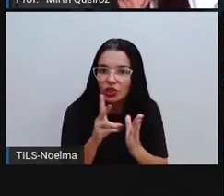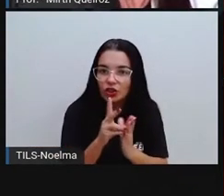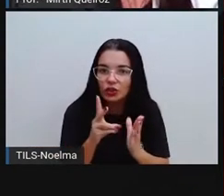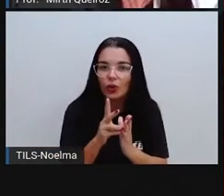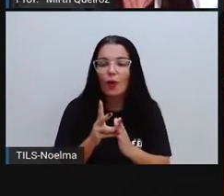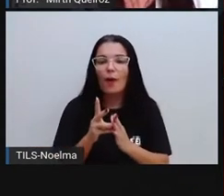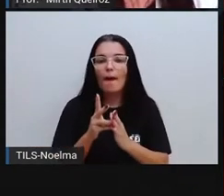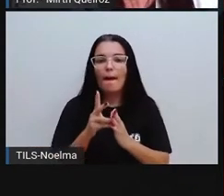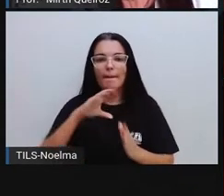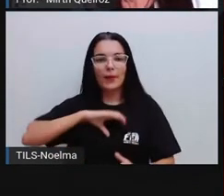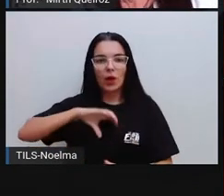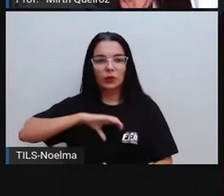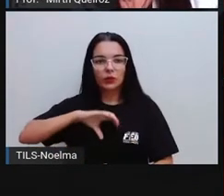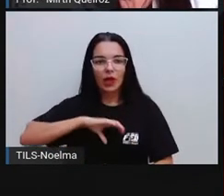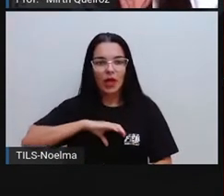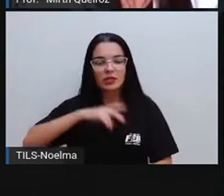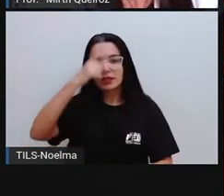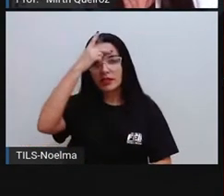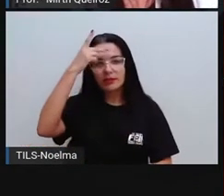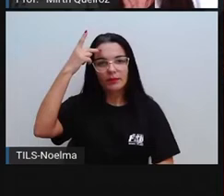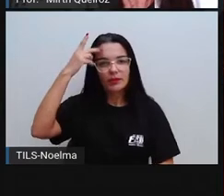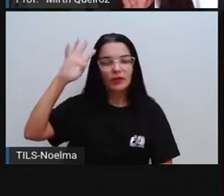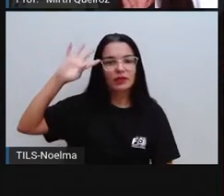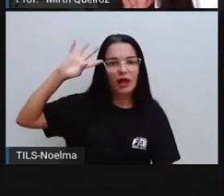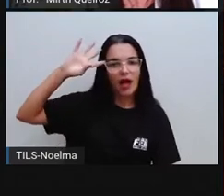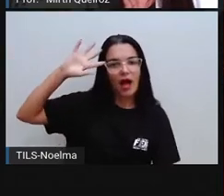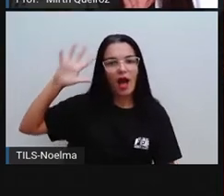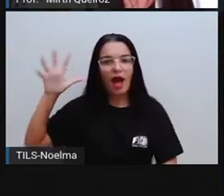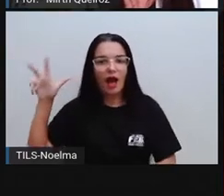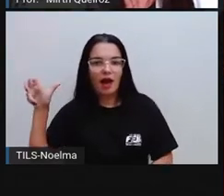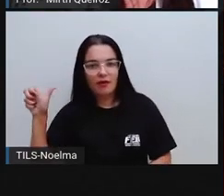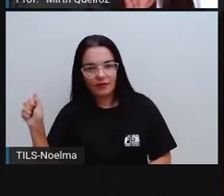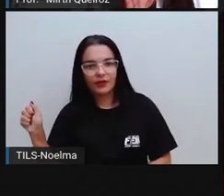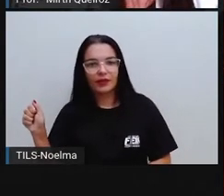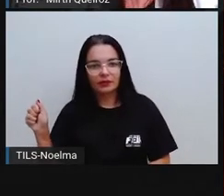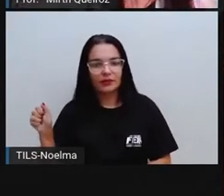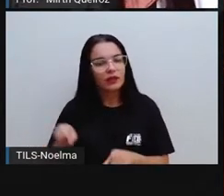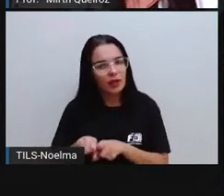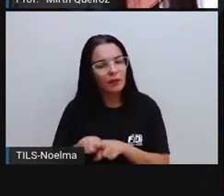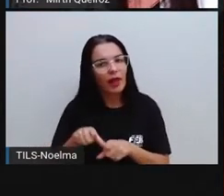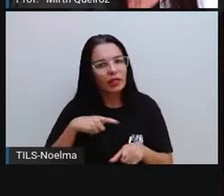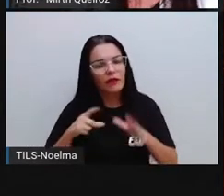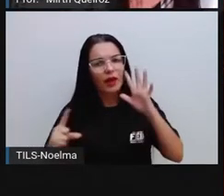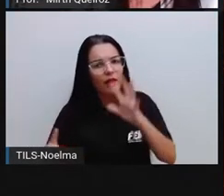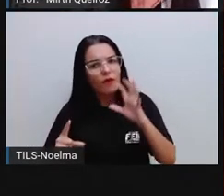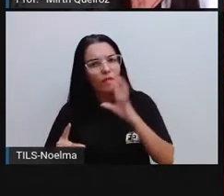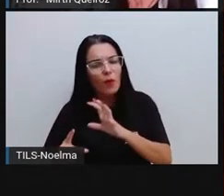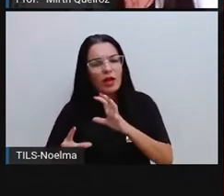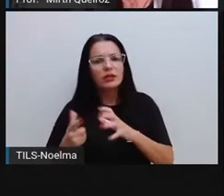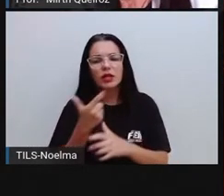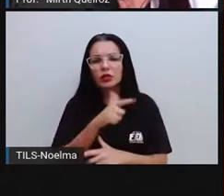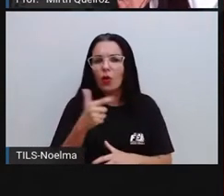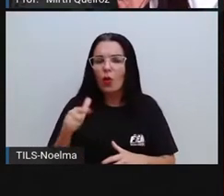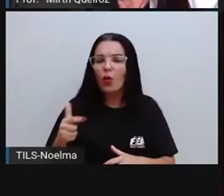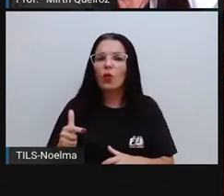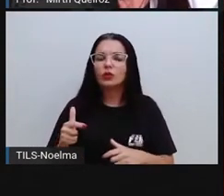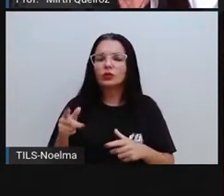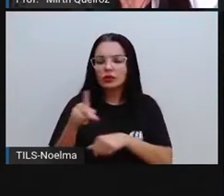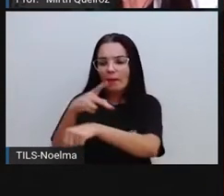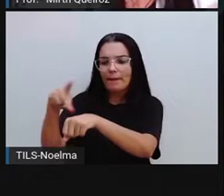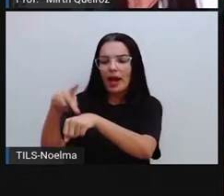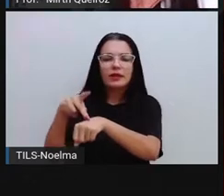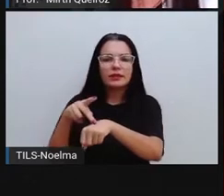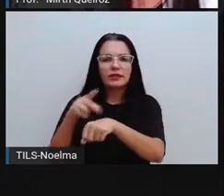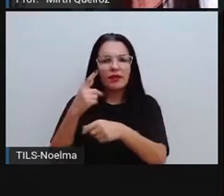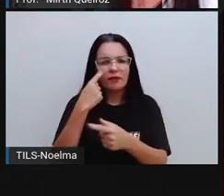portugueses e os negros africanos. Claro que essa população ela sofreu influência também de outras nações, né, de outros países, como a gente viu